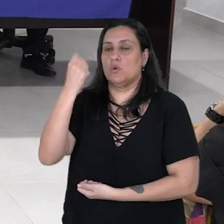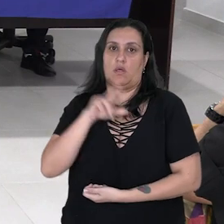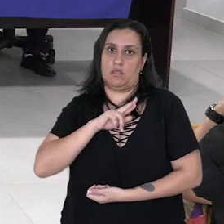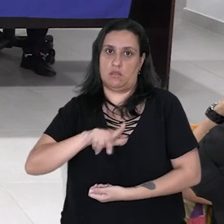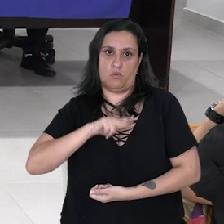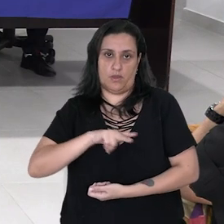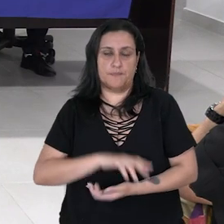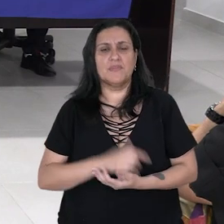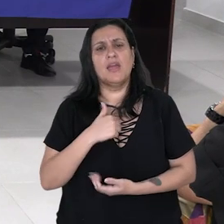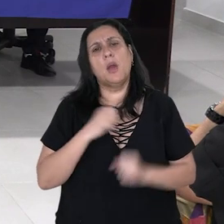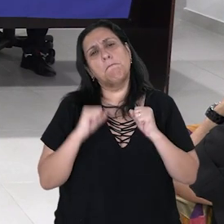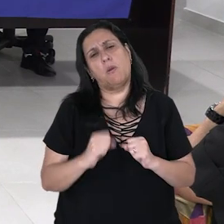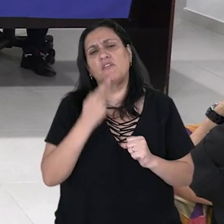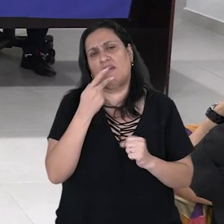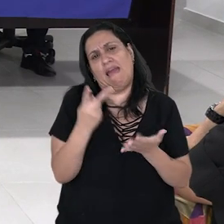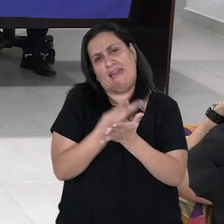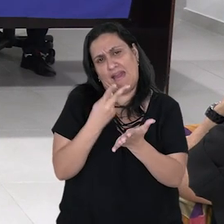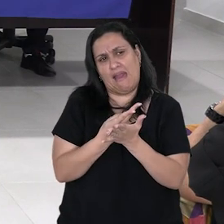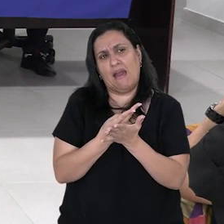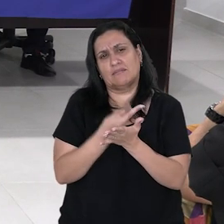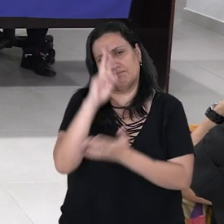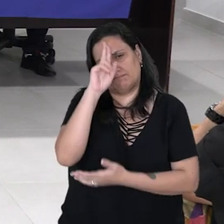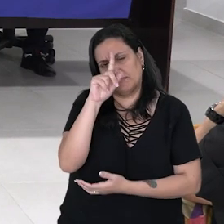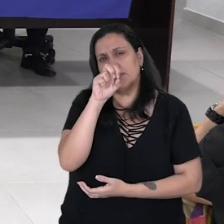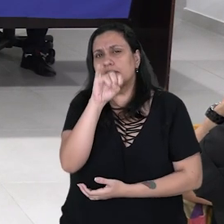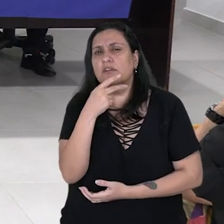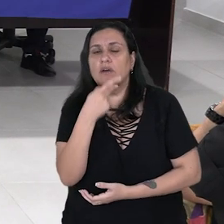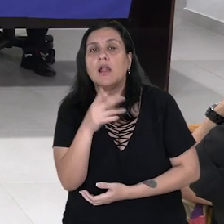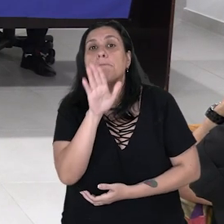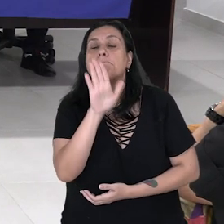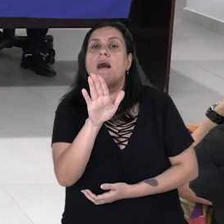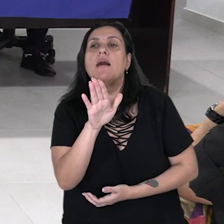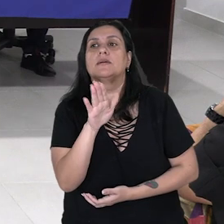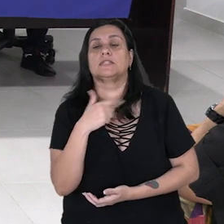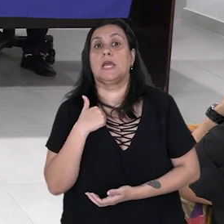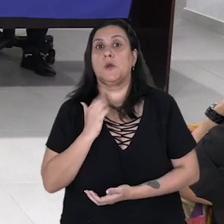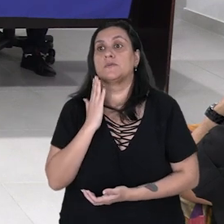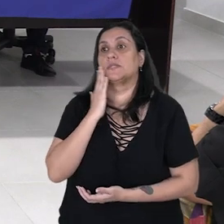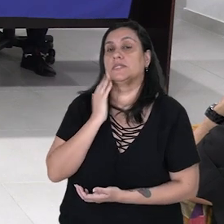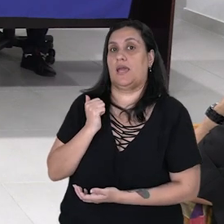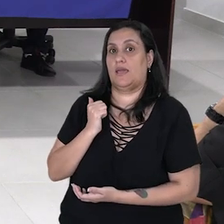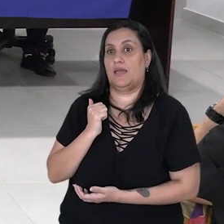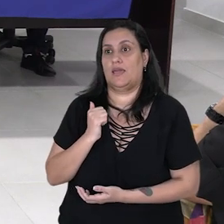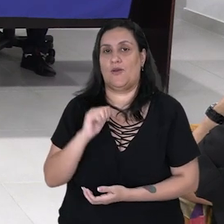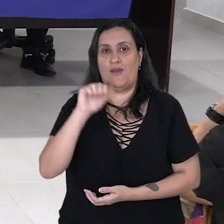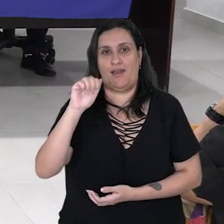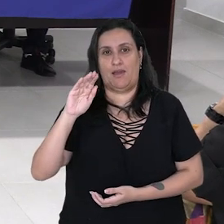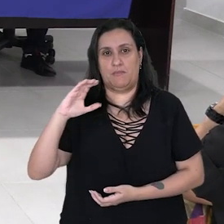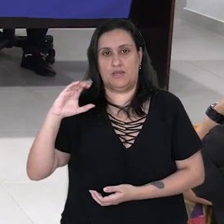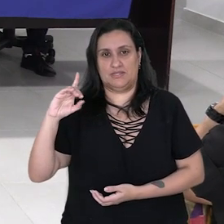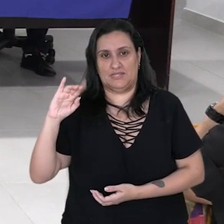eu posso cometer alguns erros, tá, para te dizer isso, mas eu sei que o